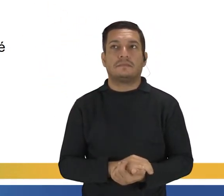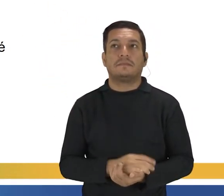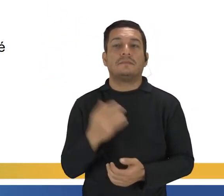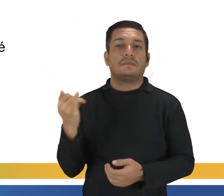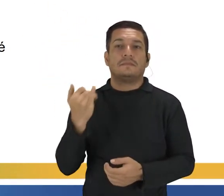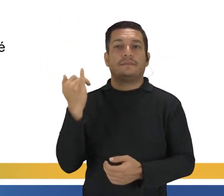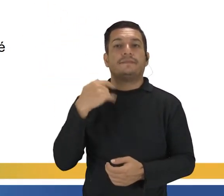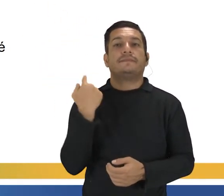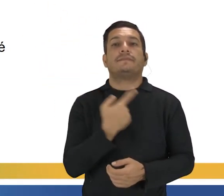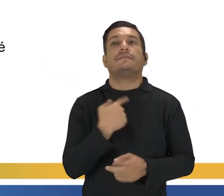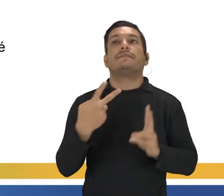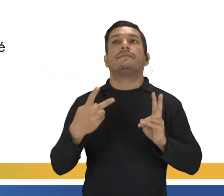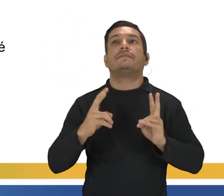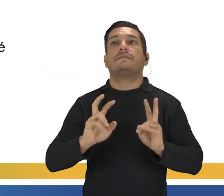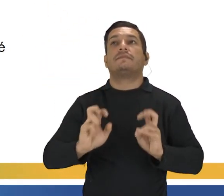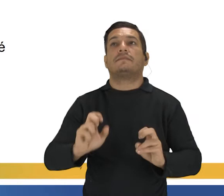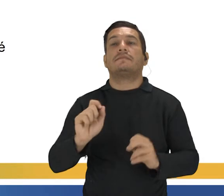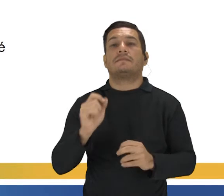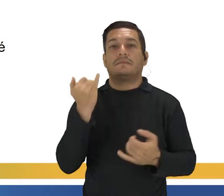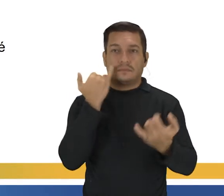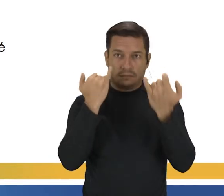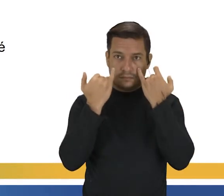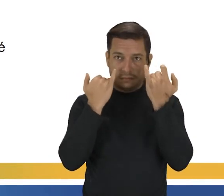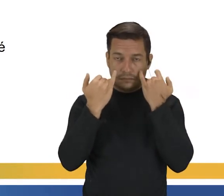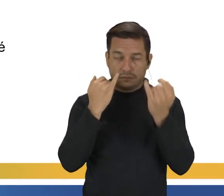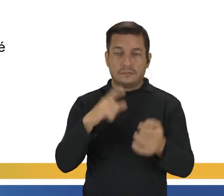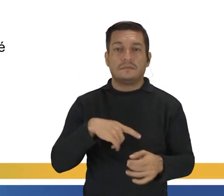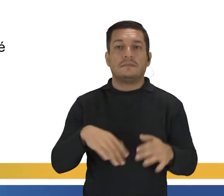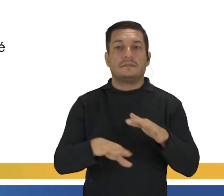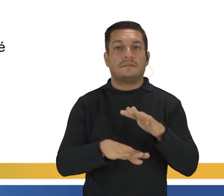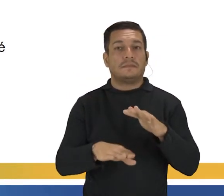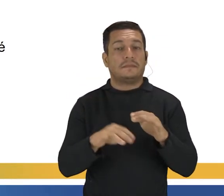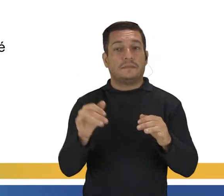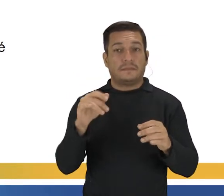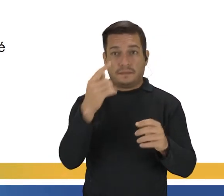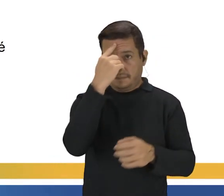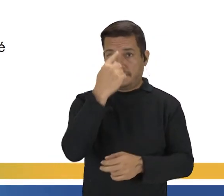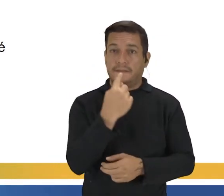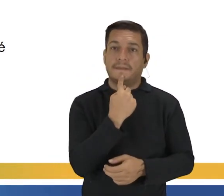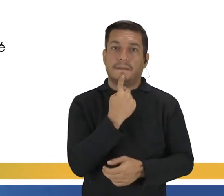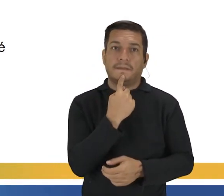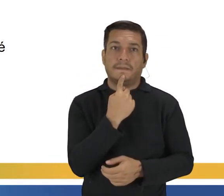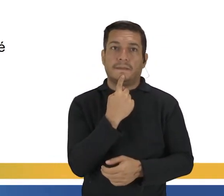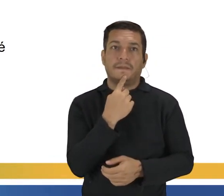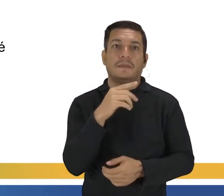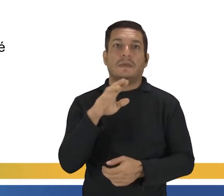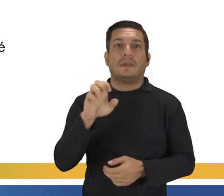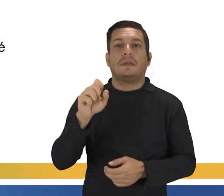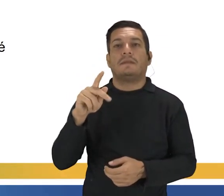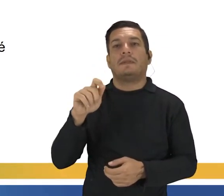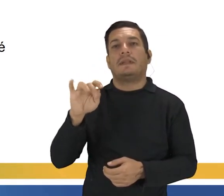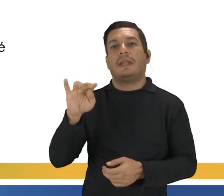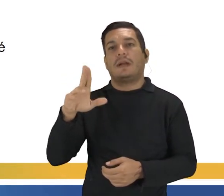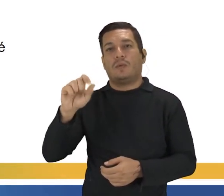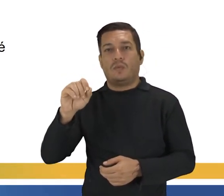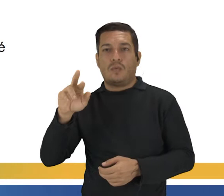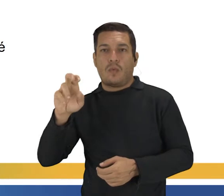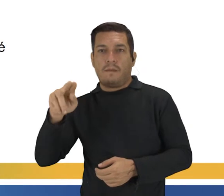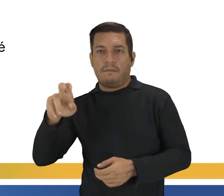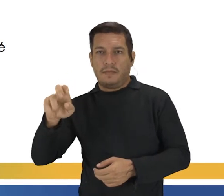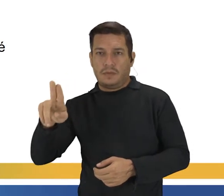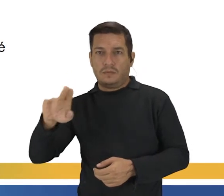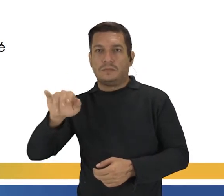coisa importante é a gente perceber a informação que vem abaixo desta imagem. Espetáculo Romeu e